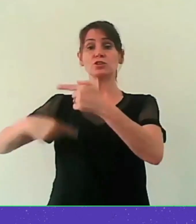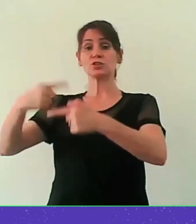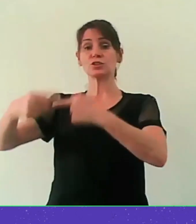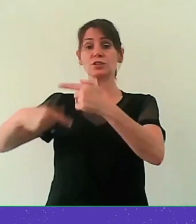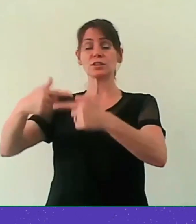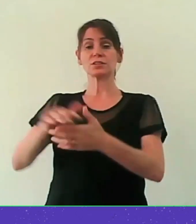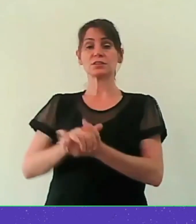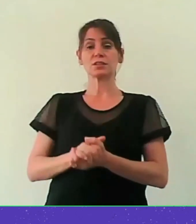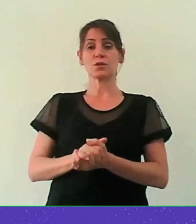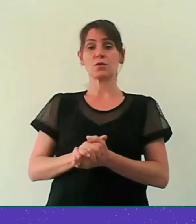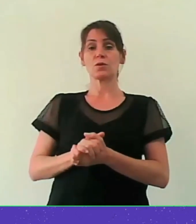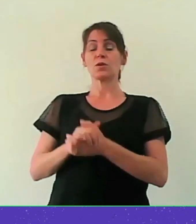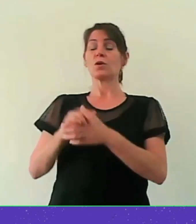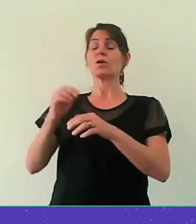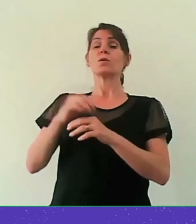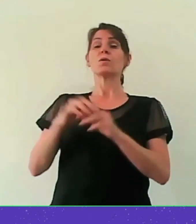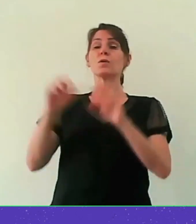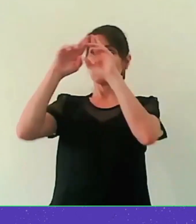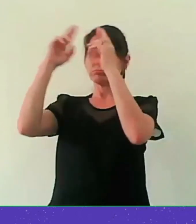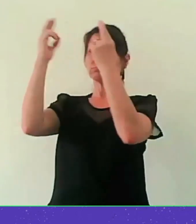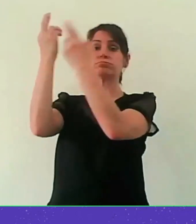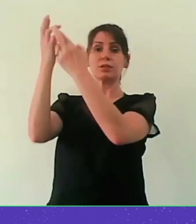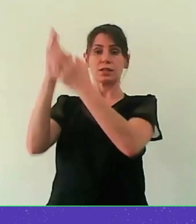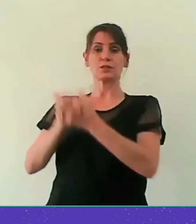boa terra de Canaã.